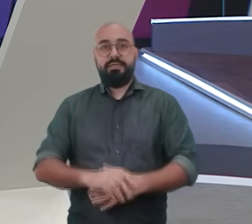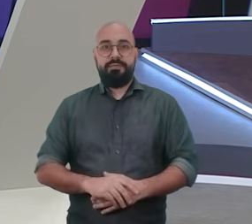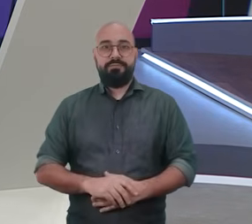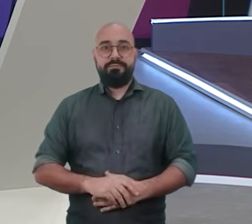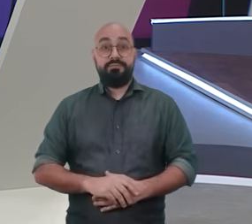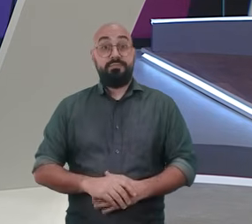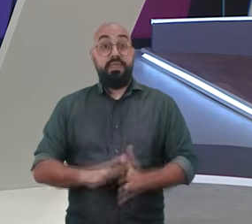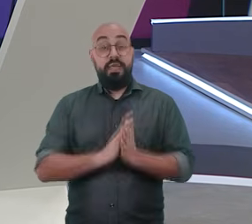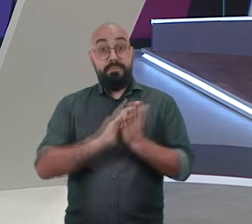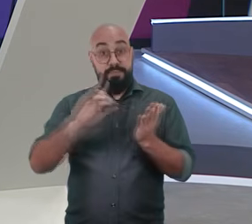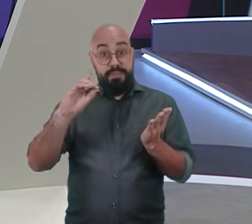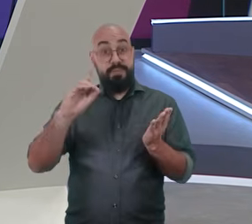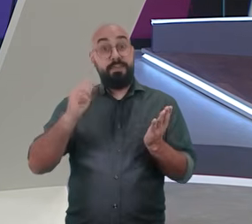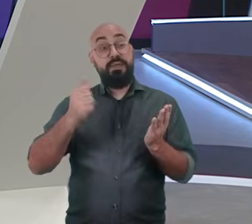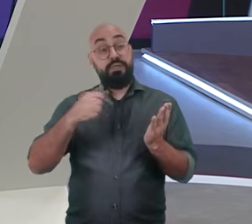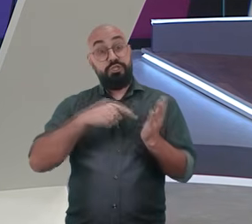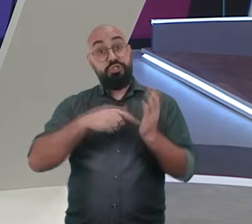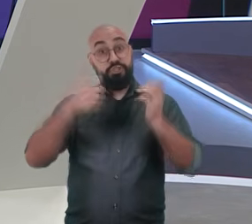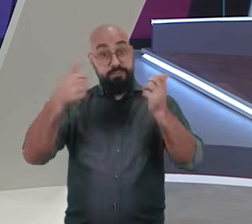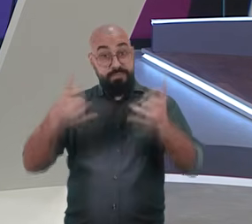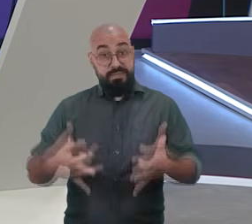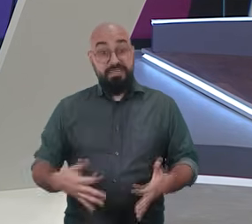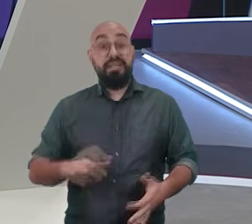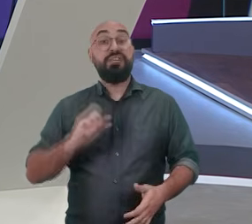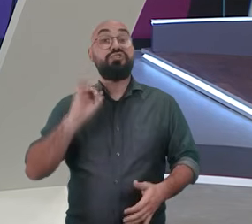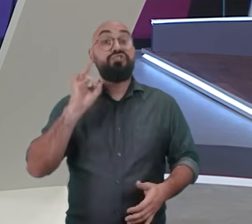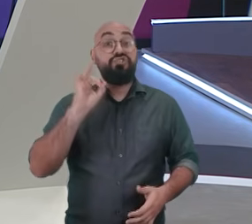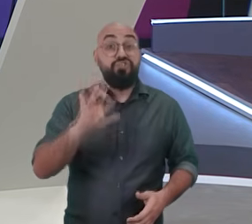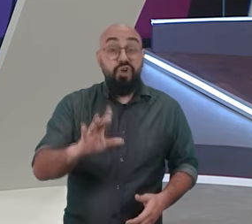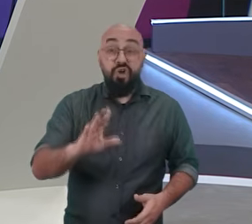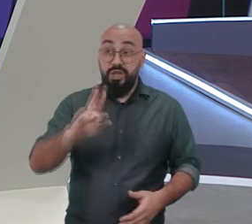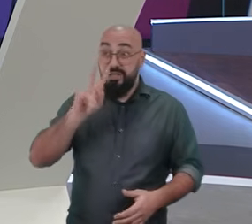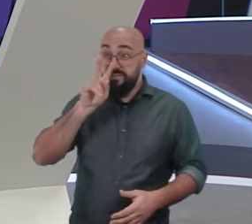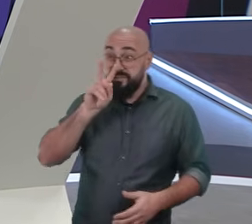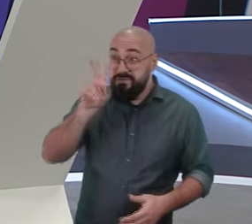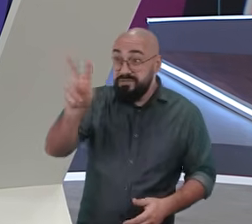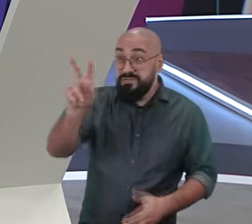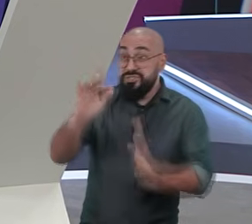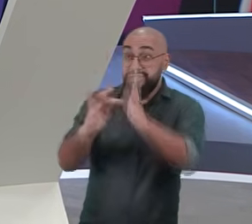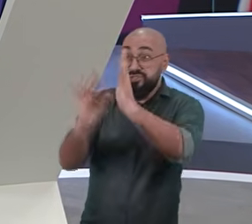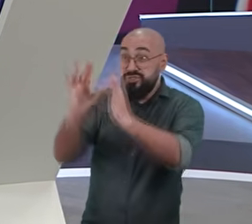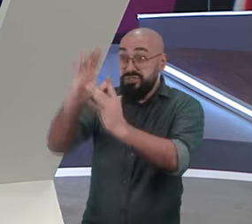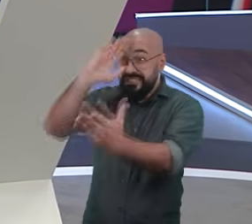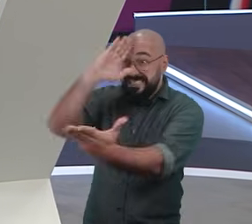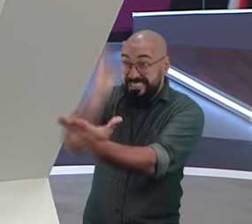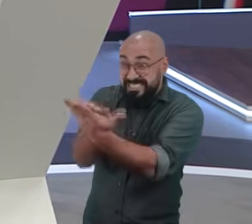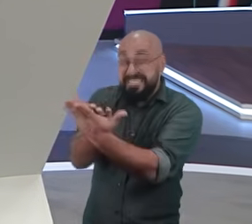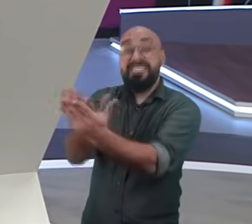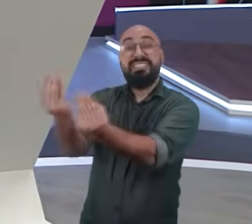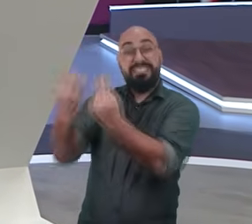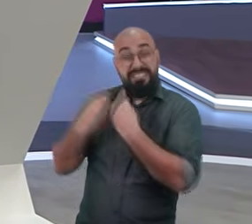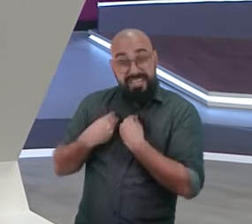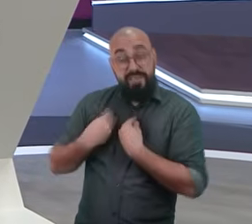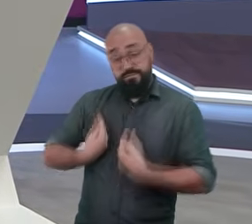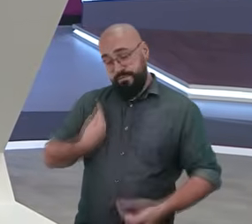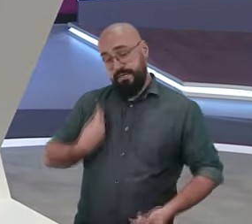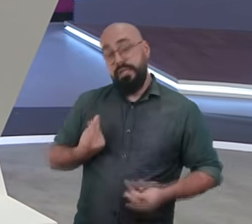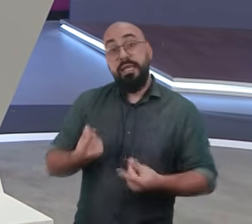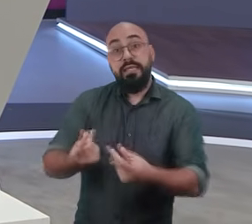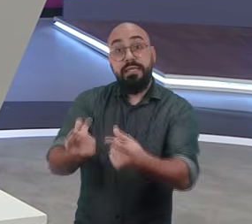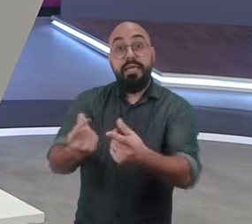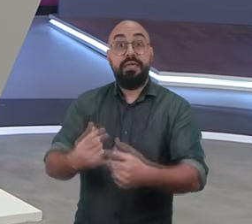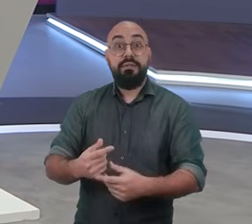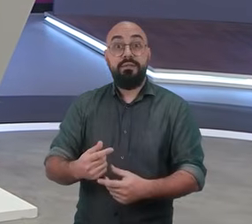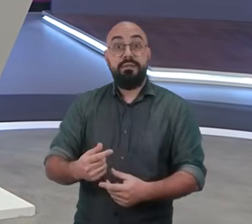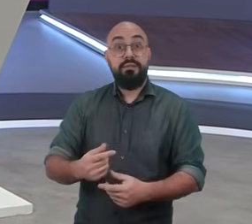a Bíblia está dizendo é que apenas aquele que crê em Jesus tem a vida eterna. Só